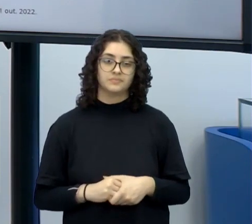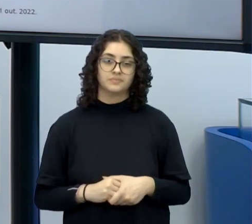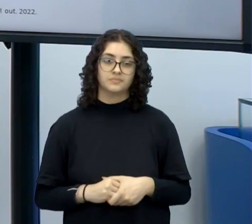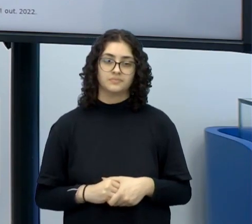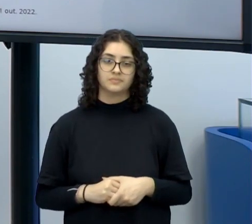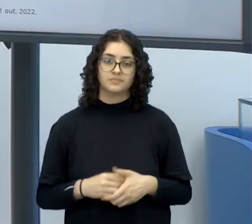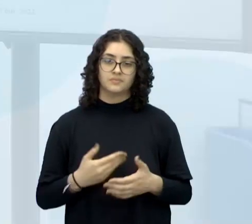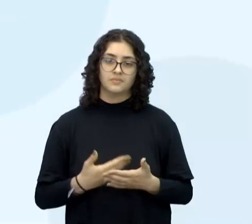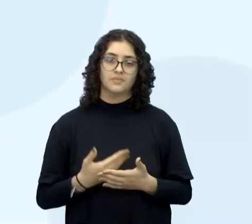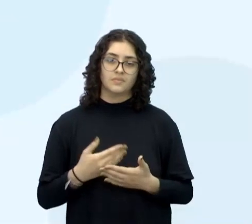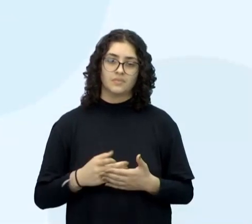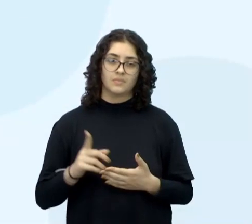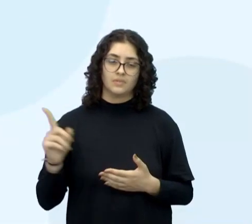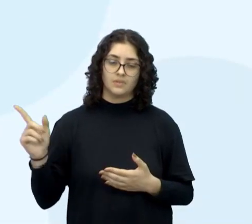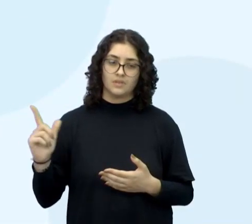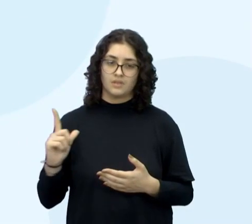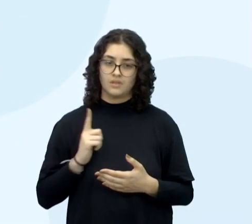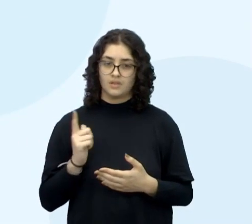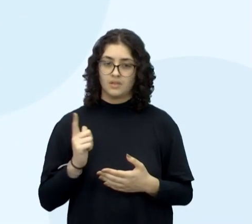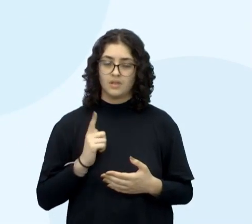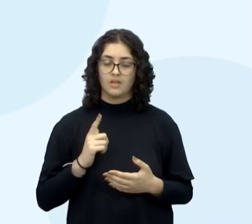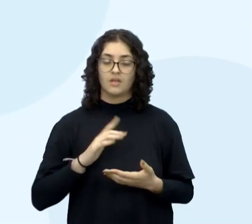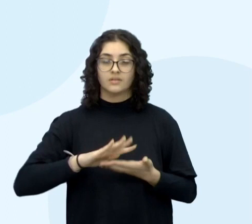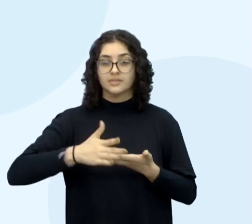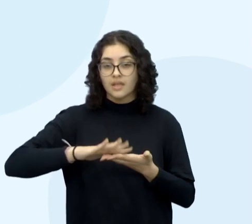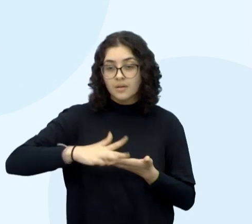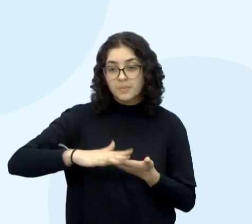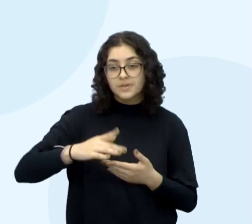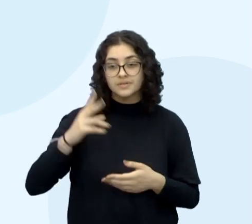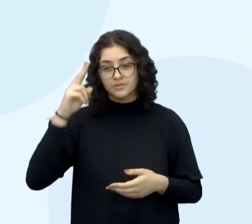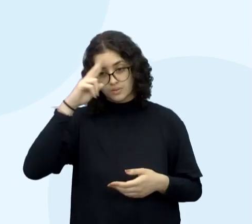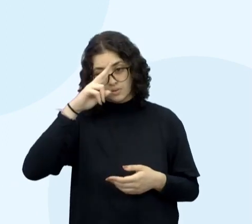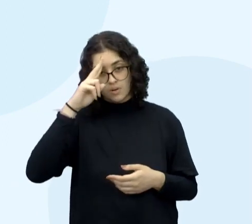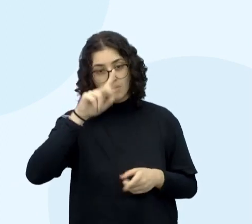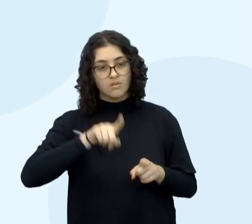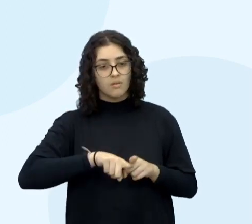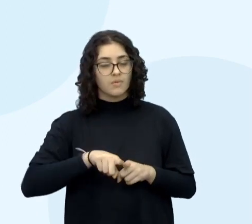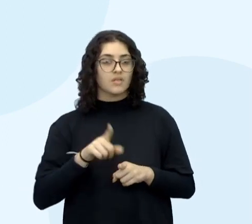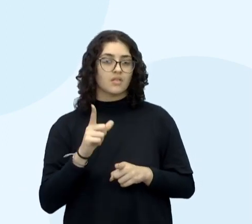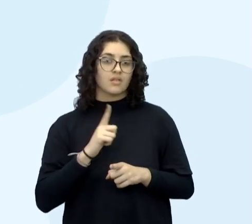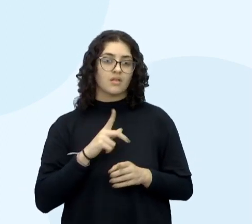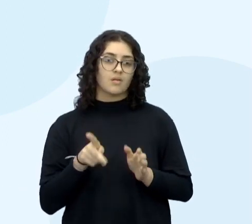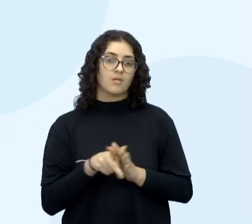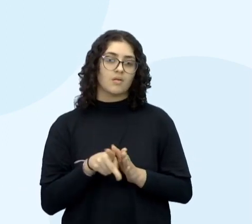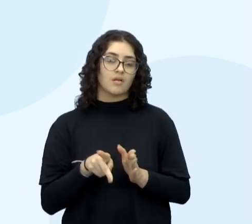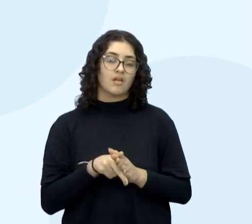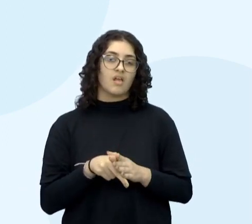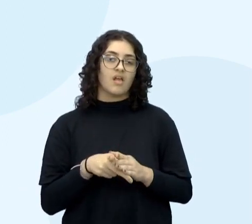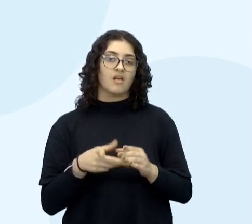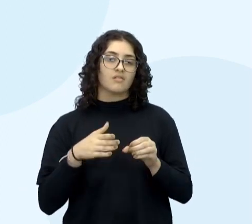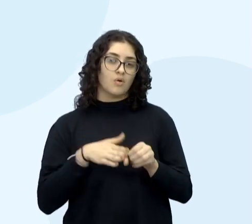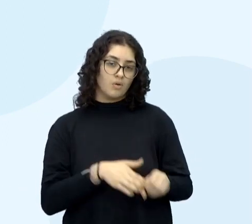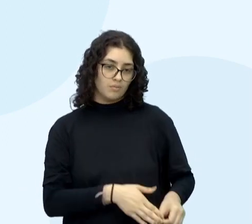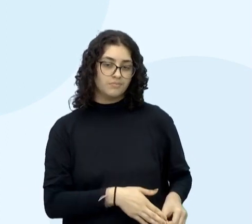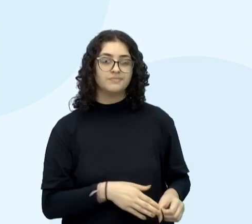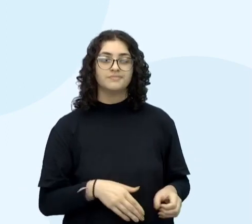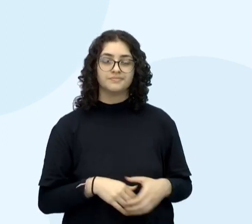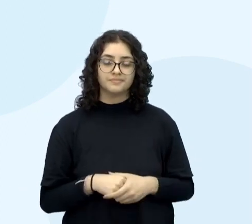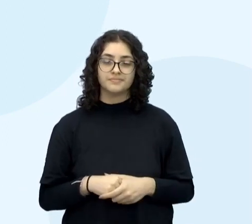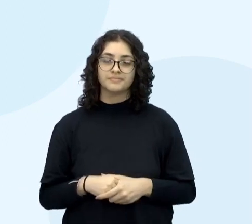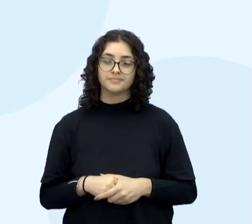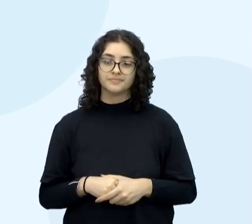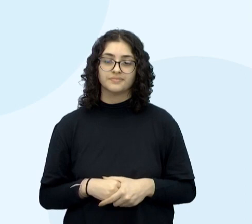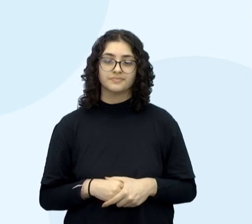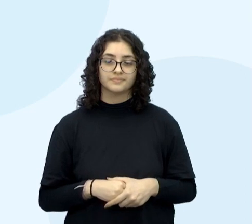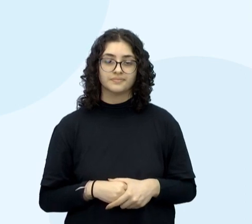aula com o professor vocês vão ver um pouquinho sobre a história do samba, que também entra nessa questão, né, de ser Também, marginalizado, sim. né? Deixei